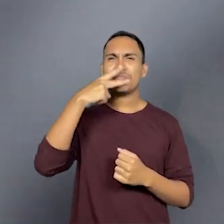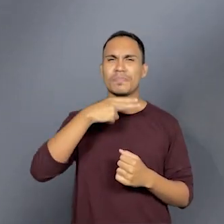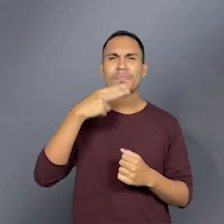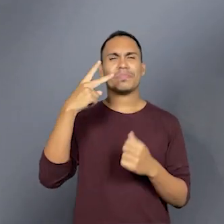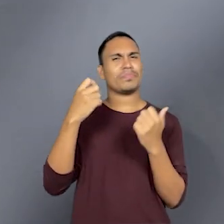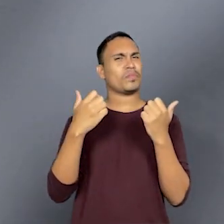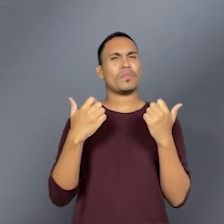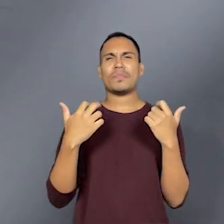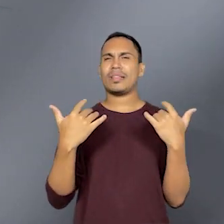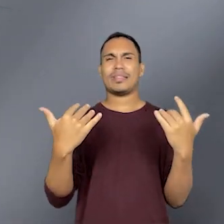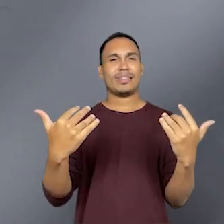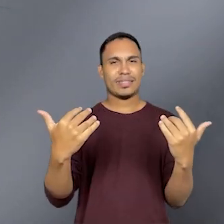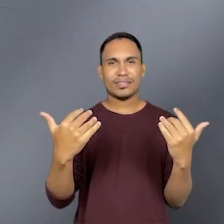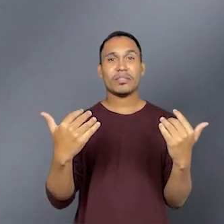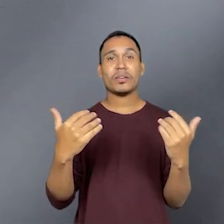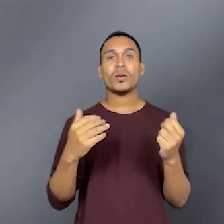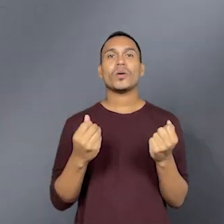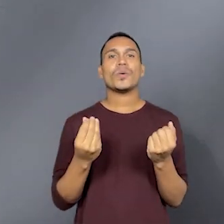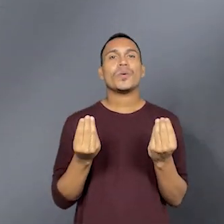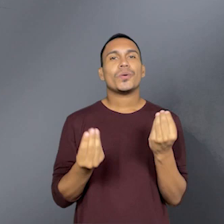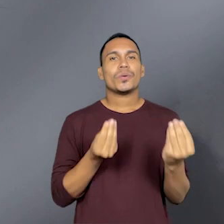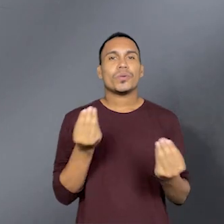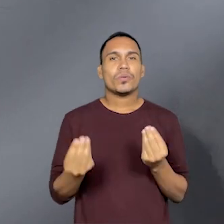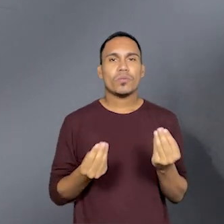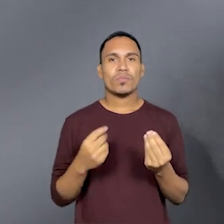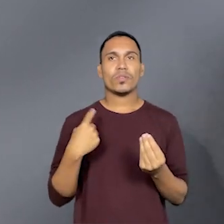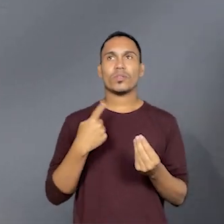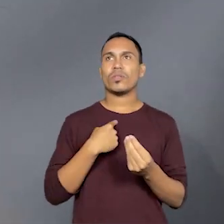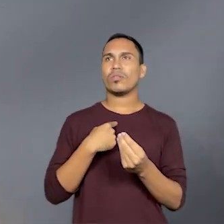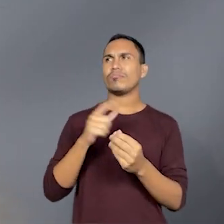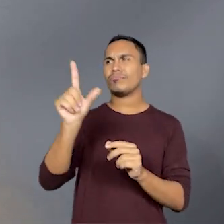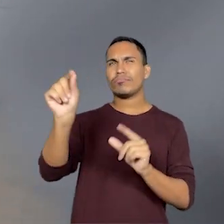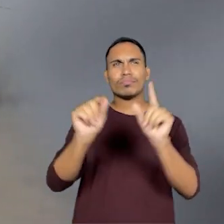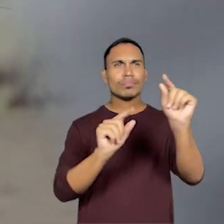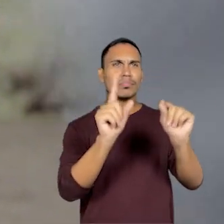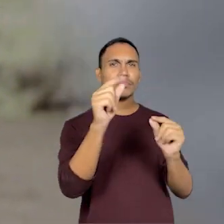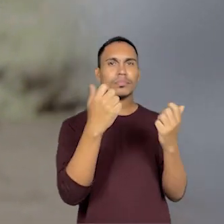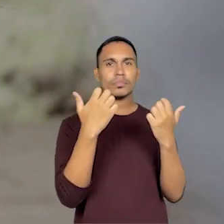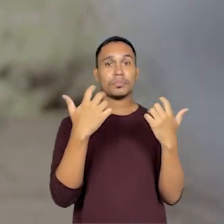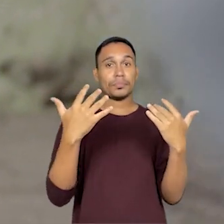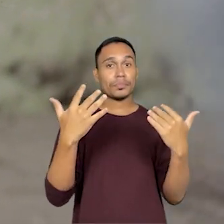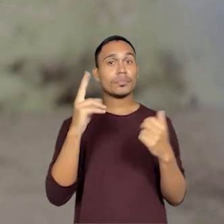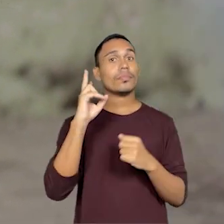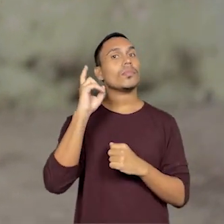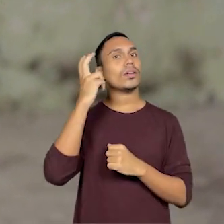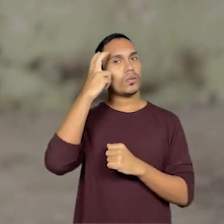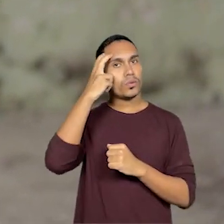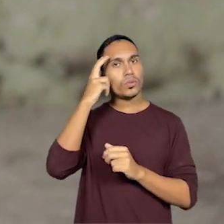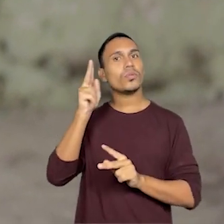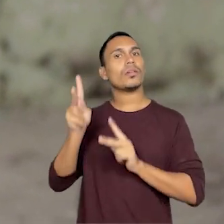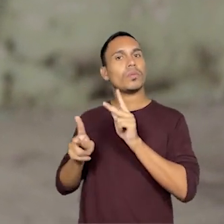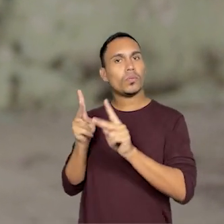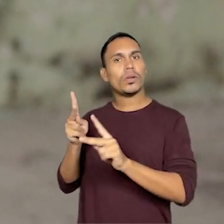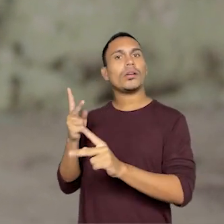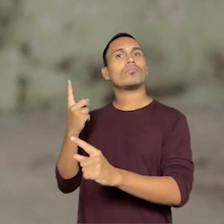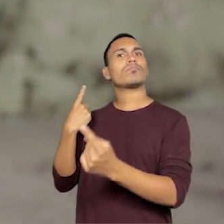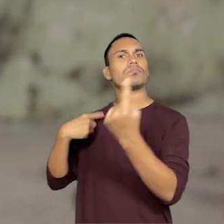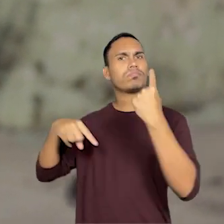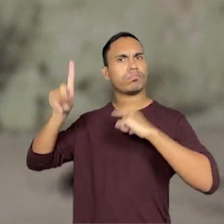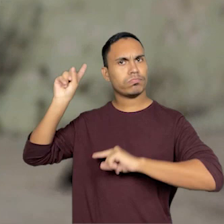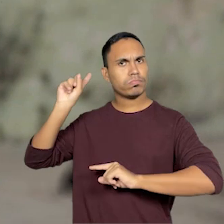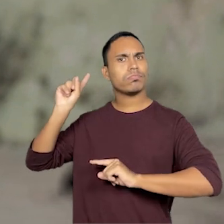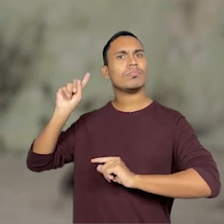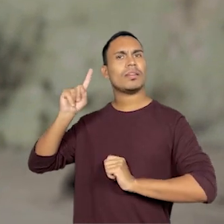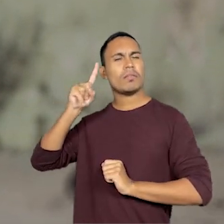de plateia. Sim, sim. Como é que a gente faz essa formação de plateia? Eu acho que a cultura popular ela tá bem avançadona nesse sentido...